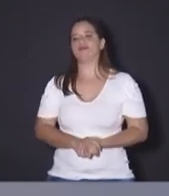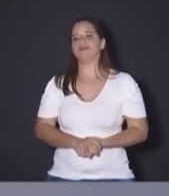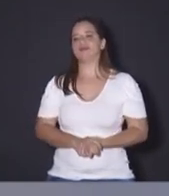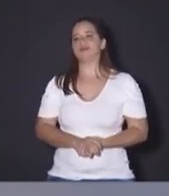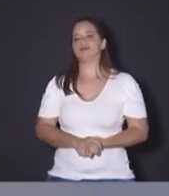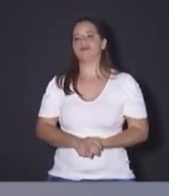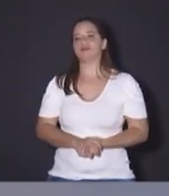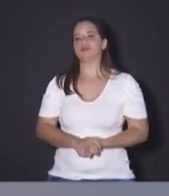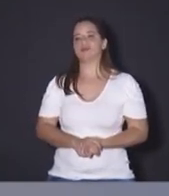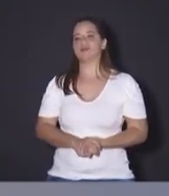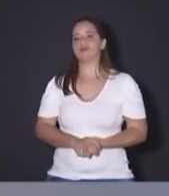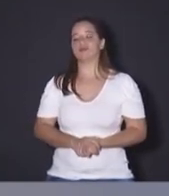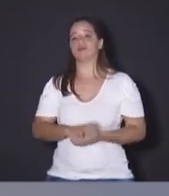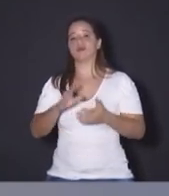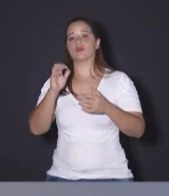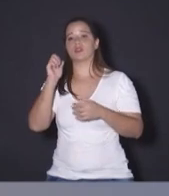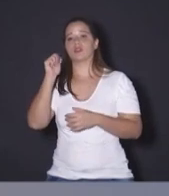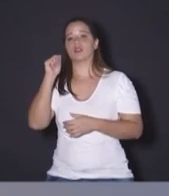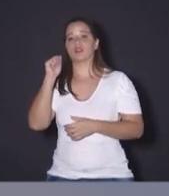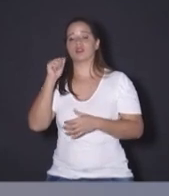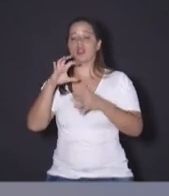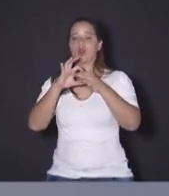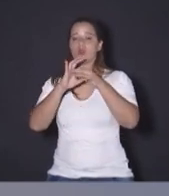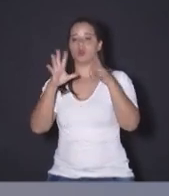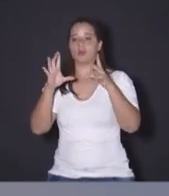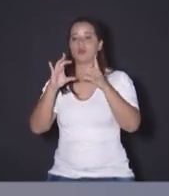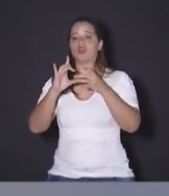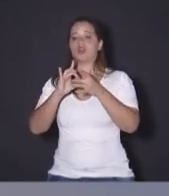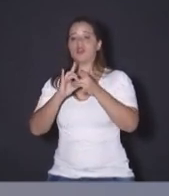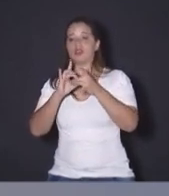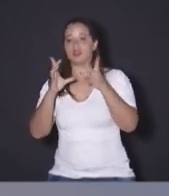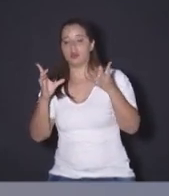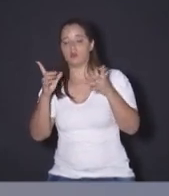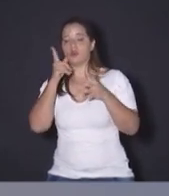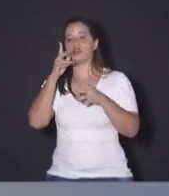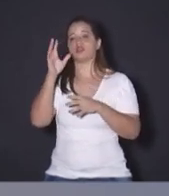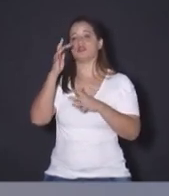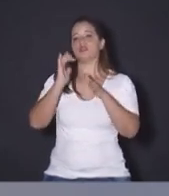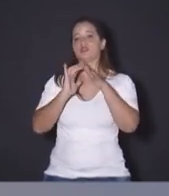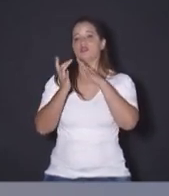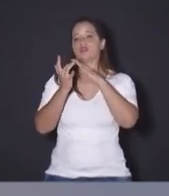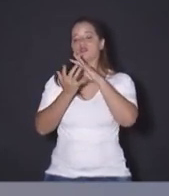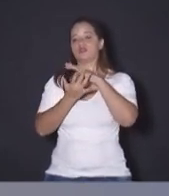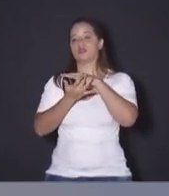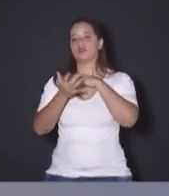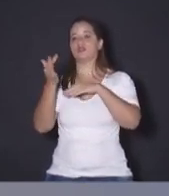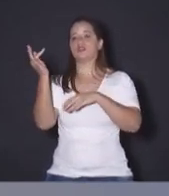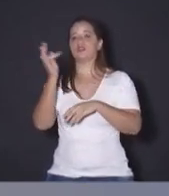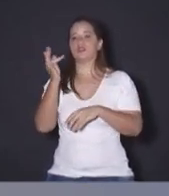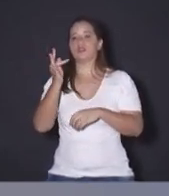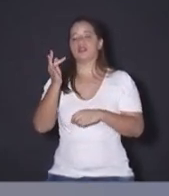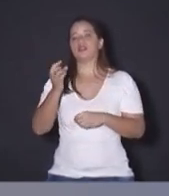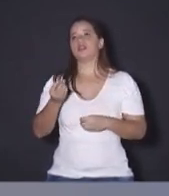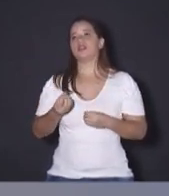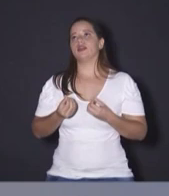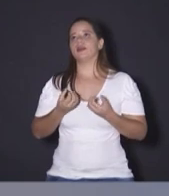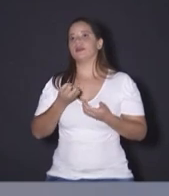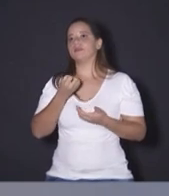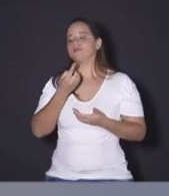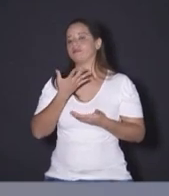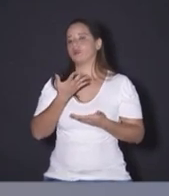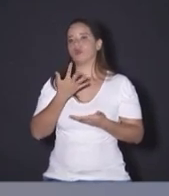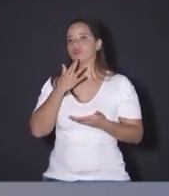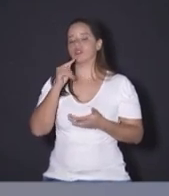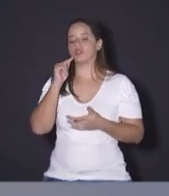autónoma autonomia e democracia através das redes sociais federados bom eh eh eh